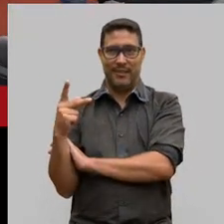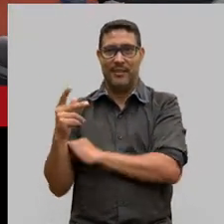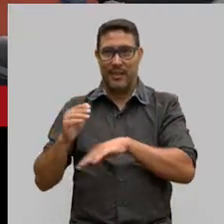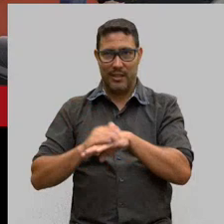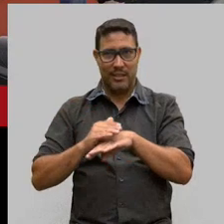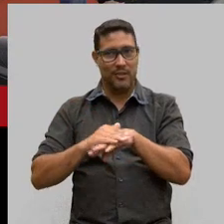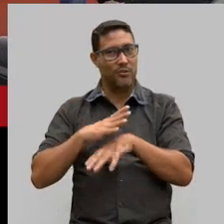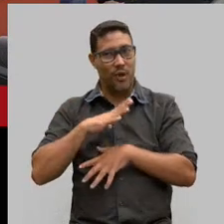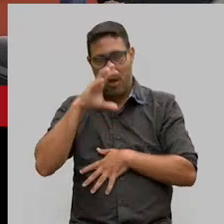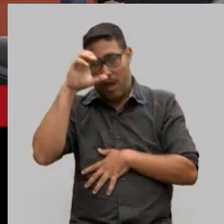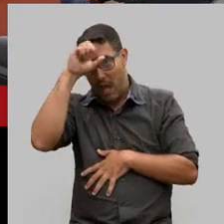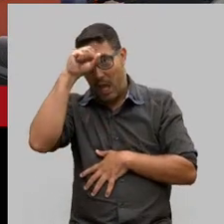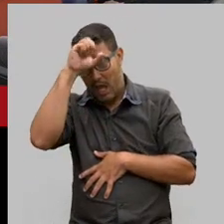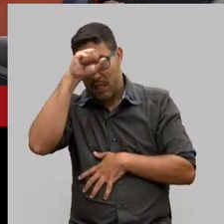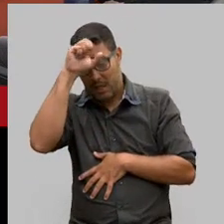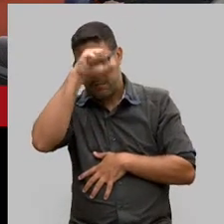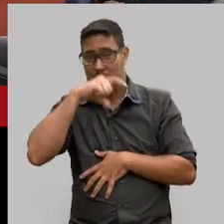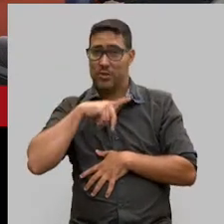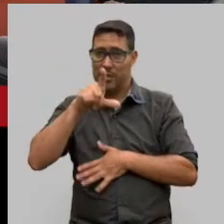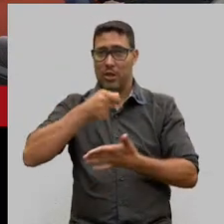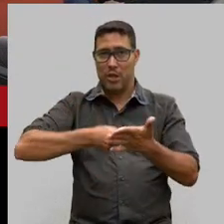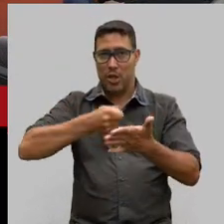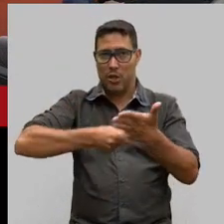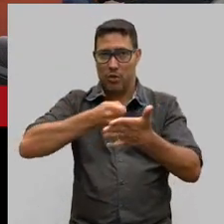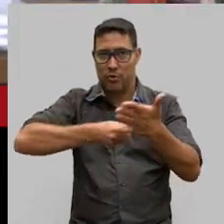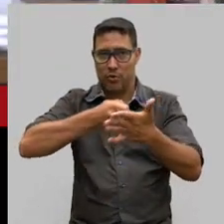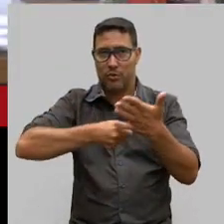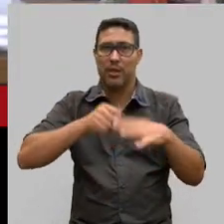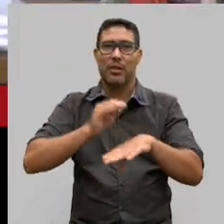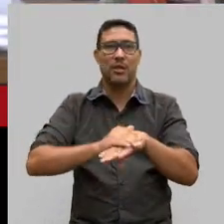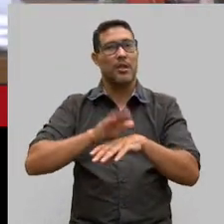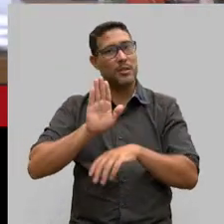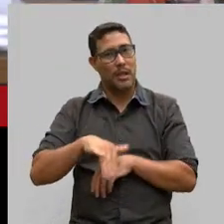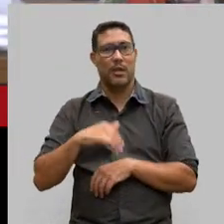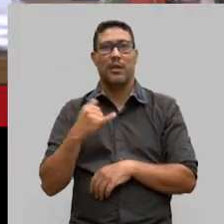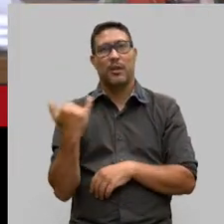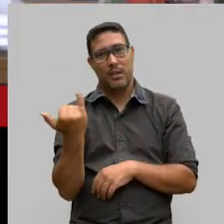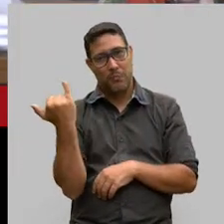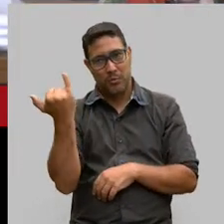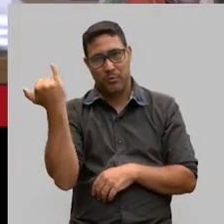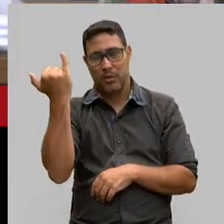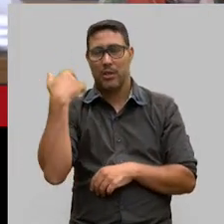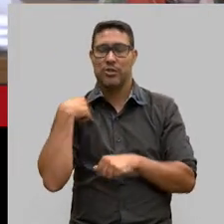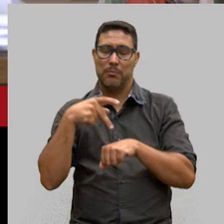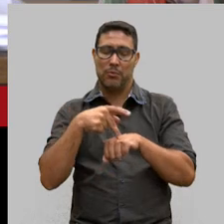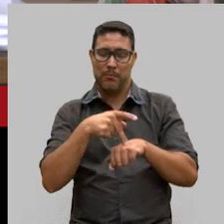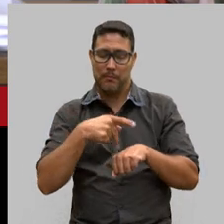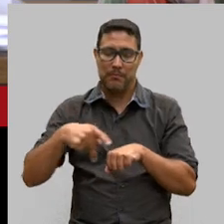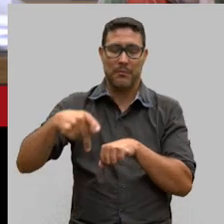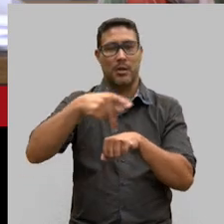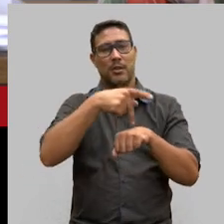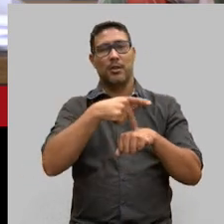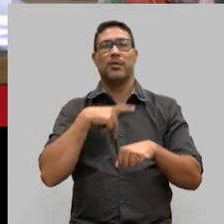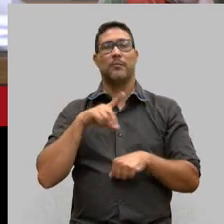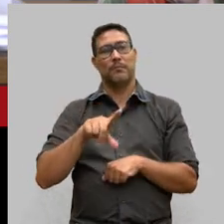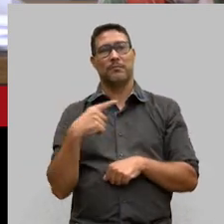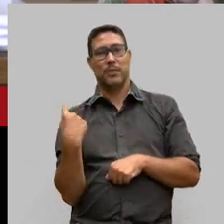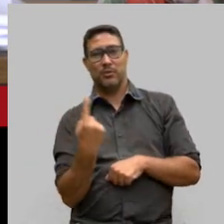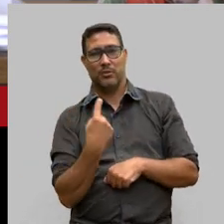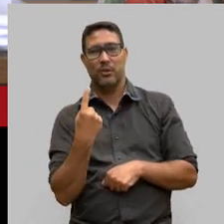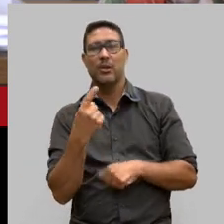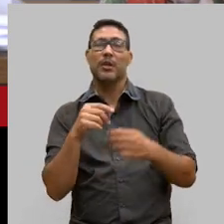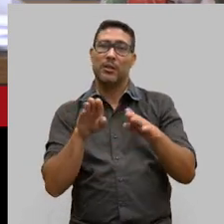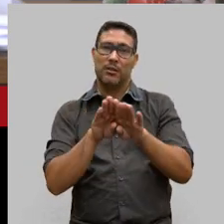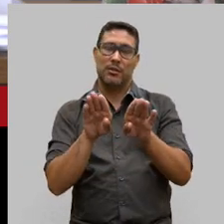nesta luta nesta causa que é tão importante para o país e para todos nós também a deputada Ana